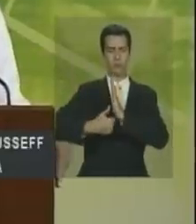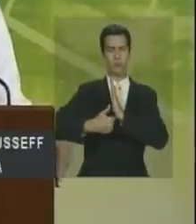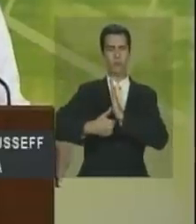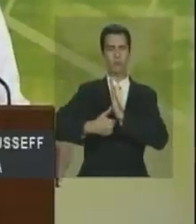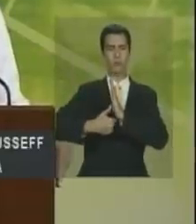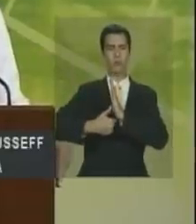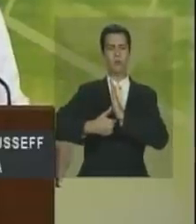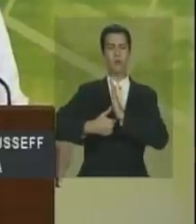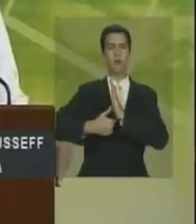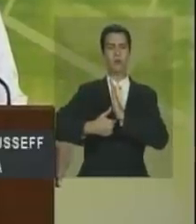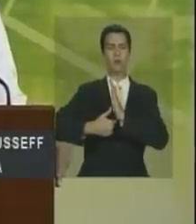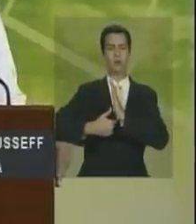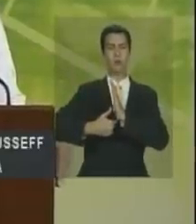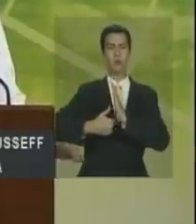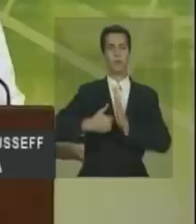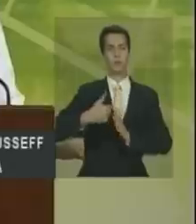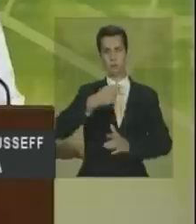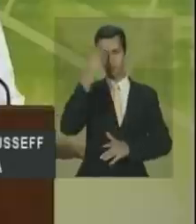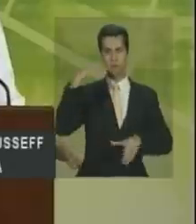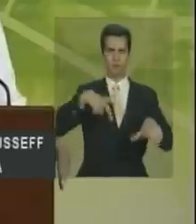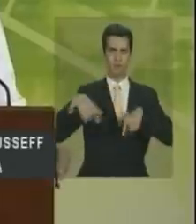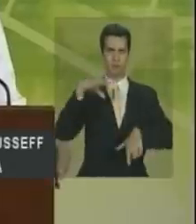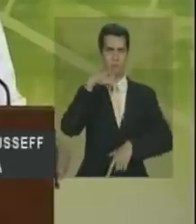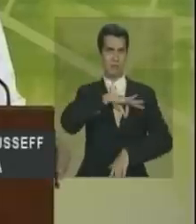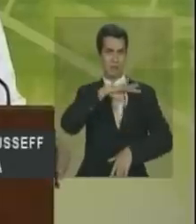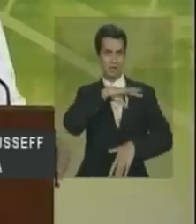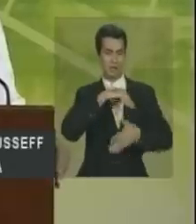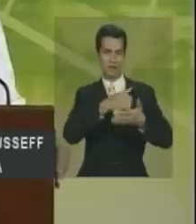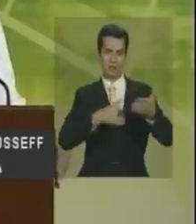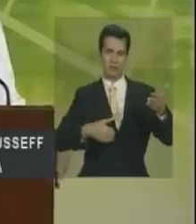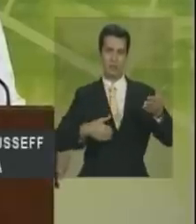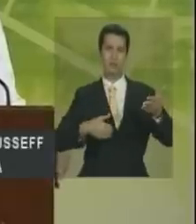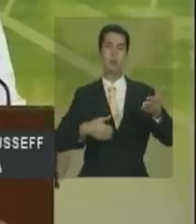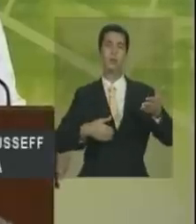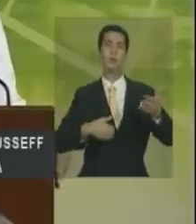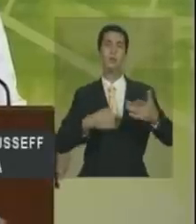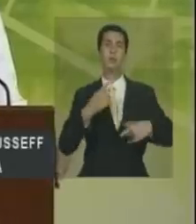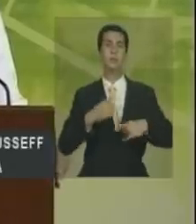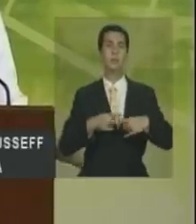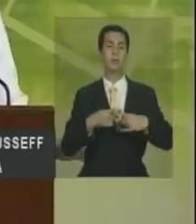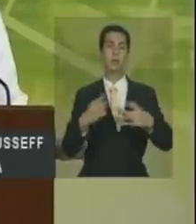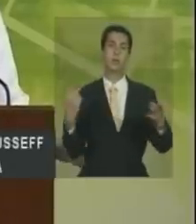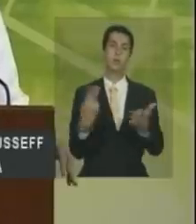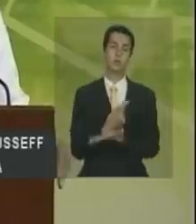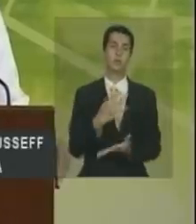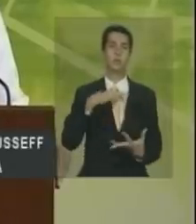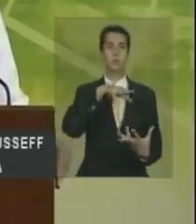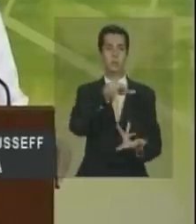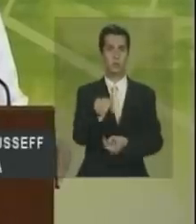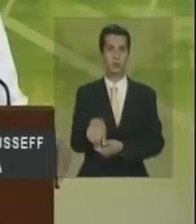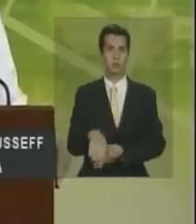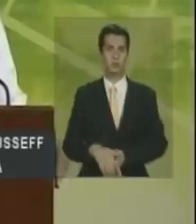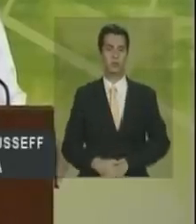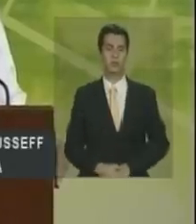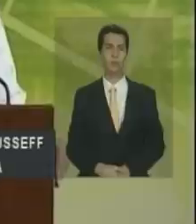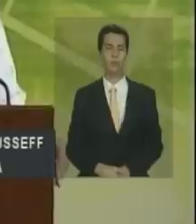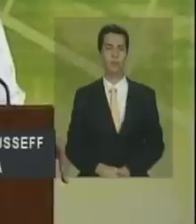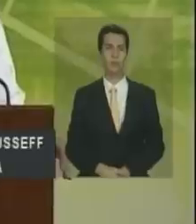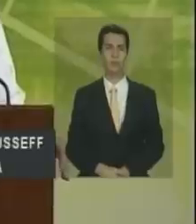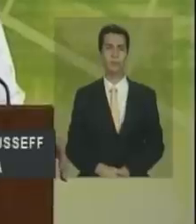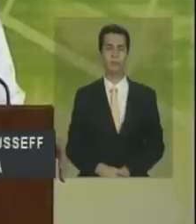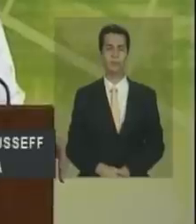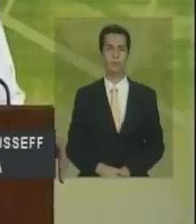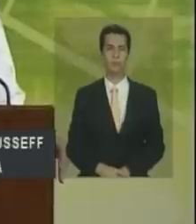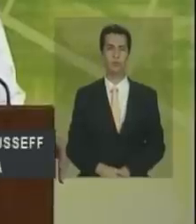cenário internacional extremamente desfavorável, tanto para o trabalho quanto para o capital. Mas